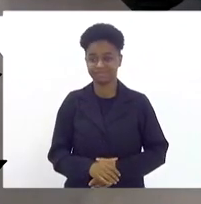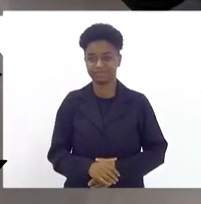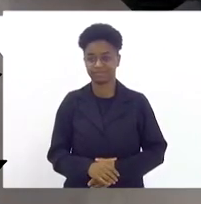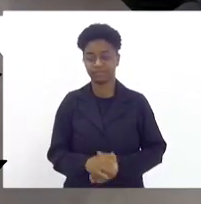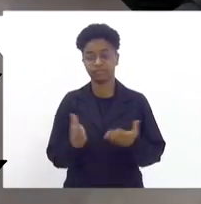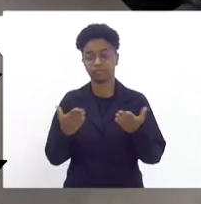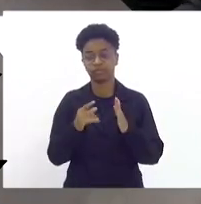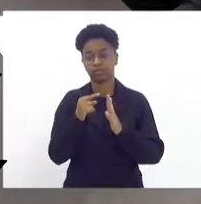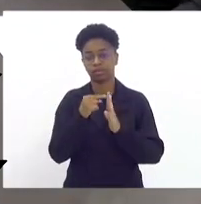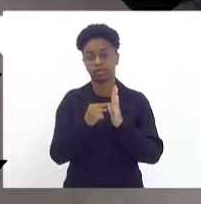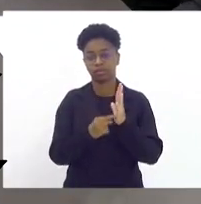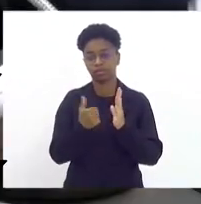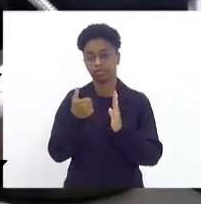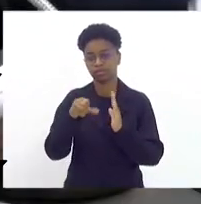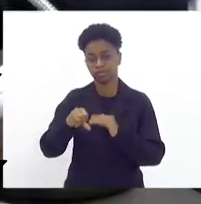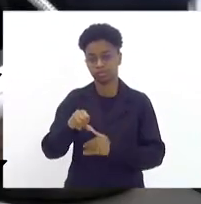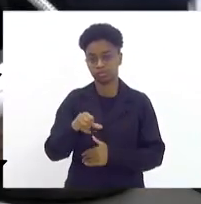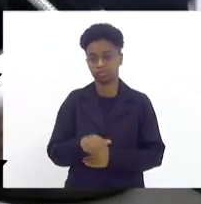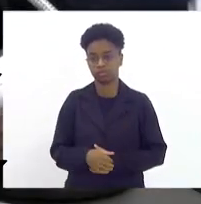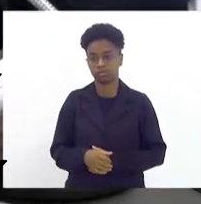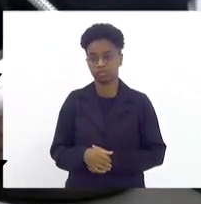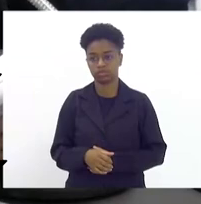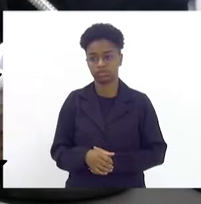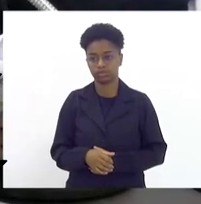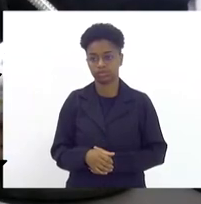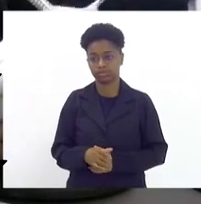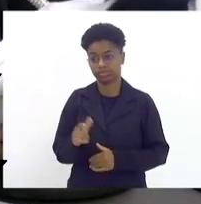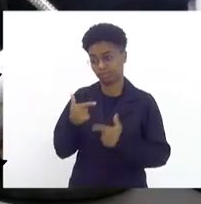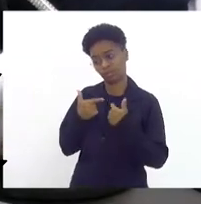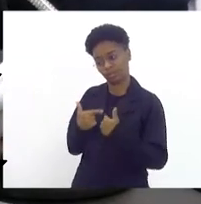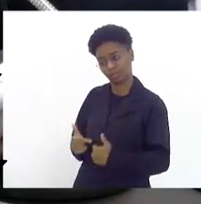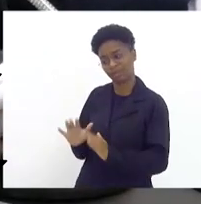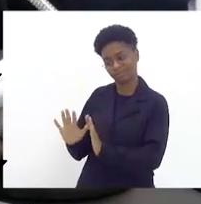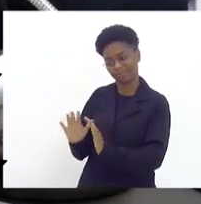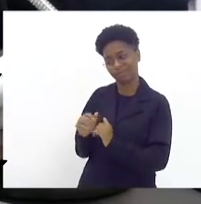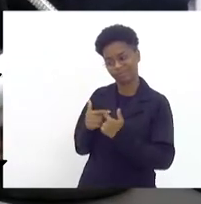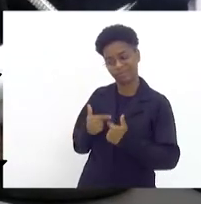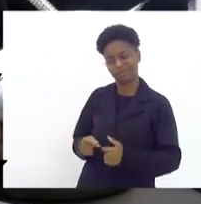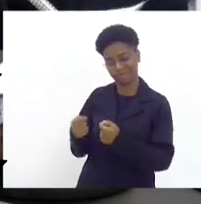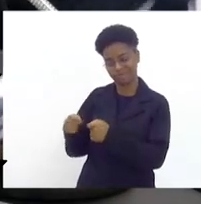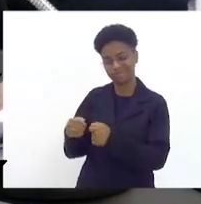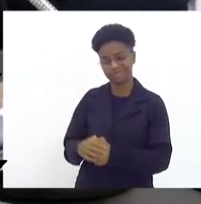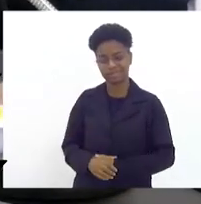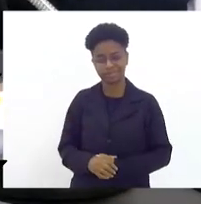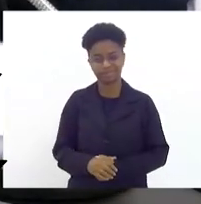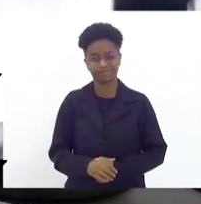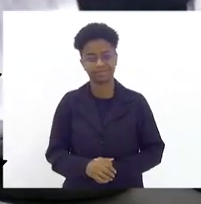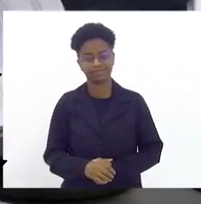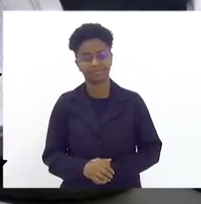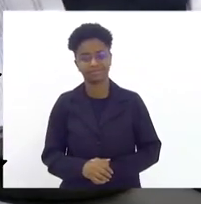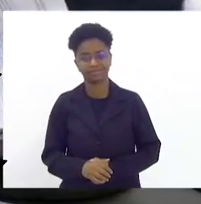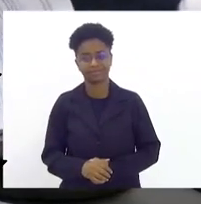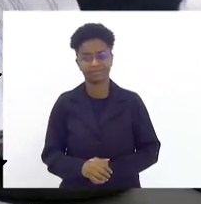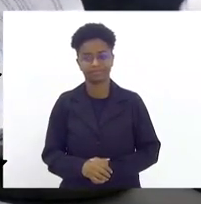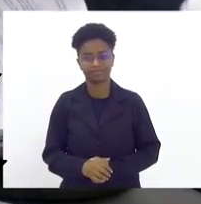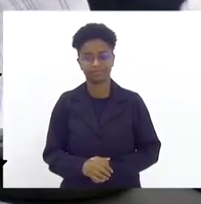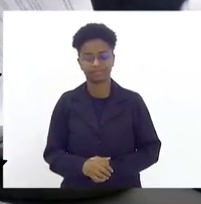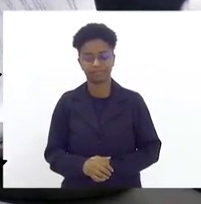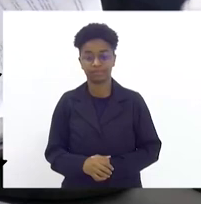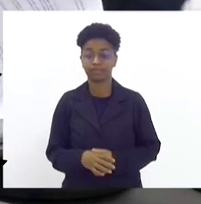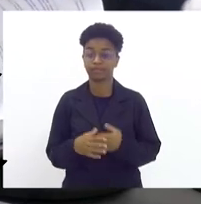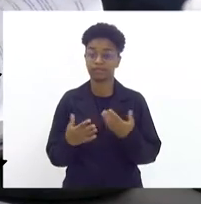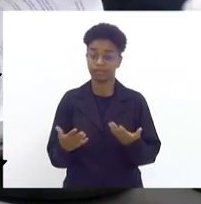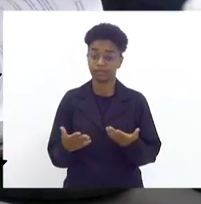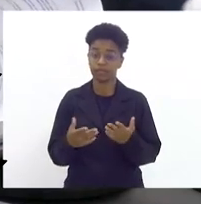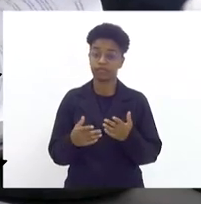Vamos ao 19 da pauta, é o PL... Deixa eu ver a minha imparcialidade, presidente. Está certo. Tá certo. Vossa Excelência está legislando